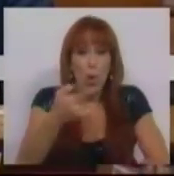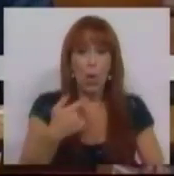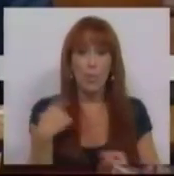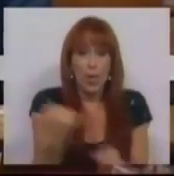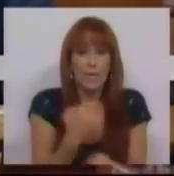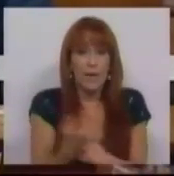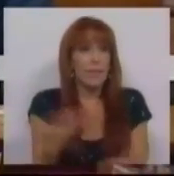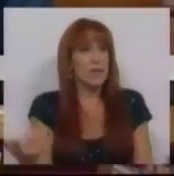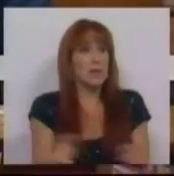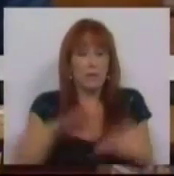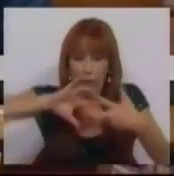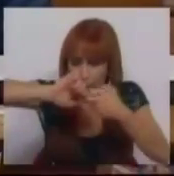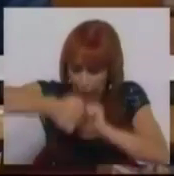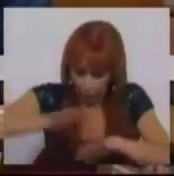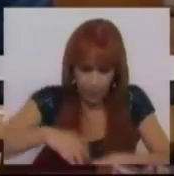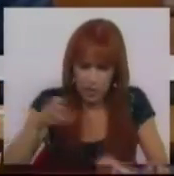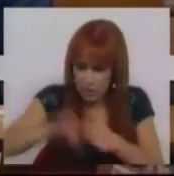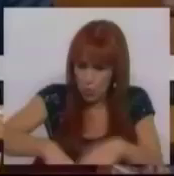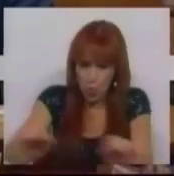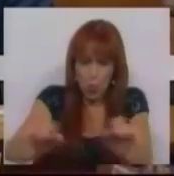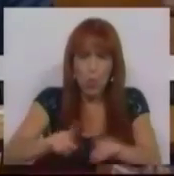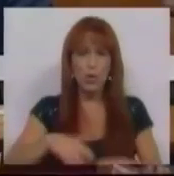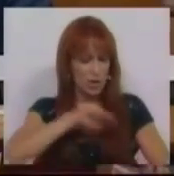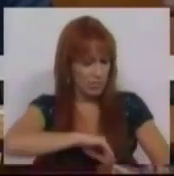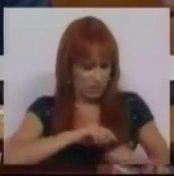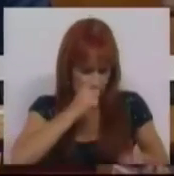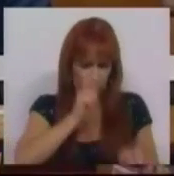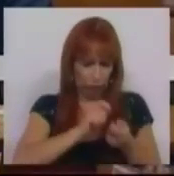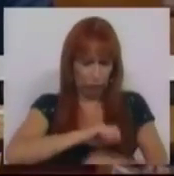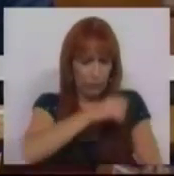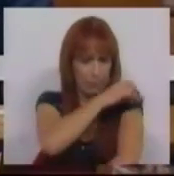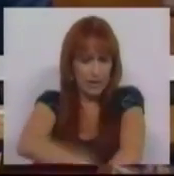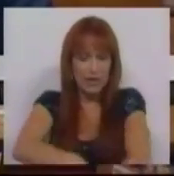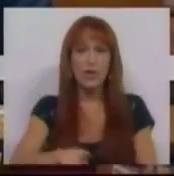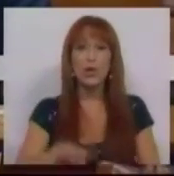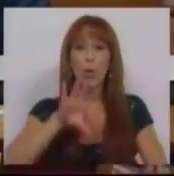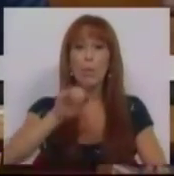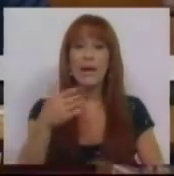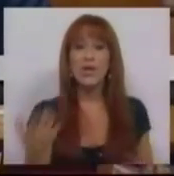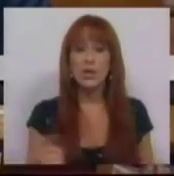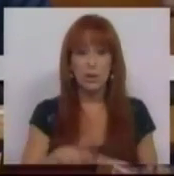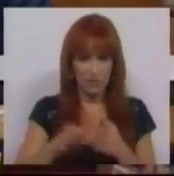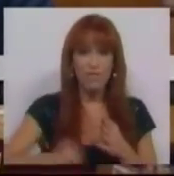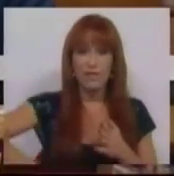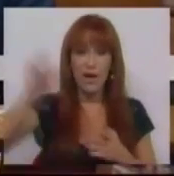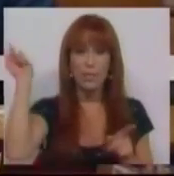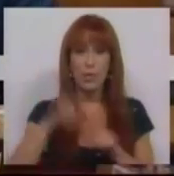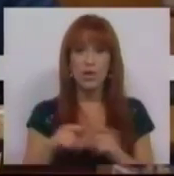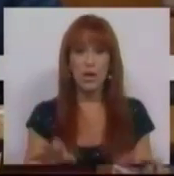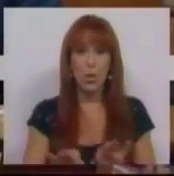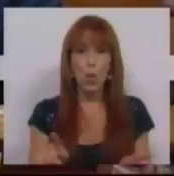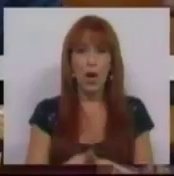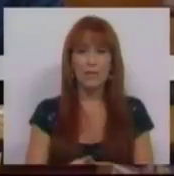quando trabalha, esmagada por precariedade, por salários de miséria. Um país, finalmente, que